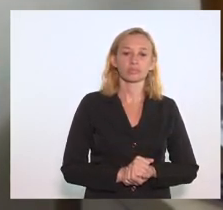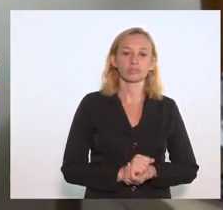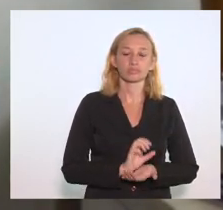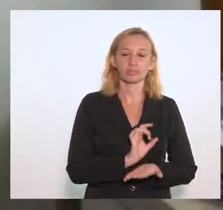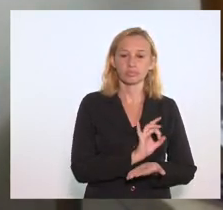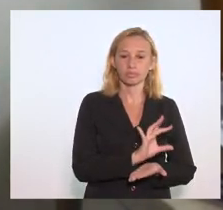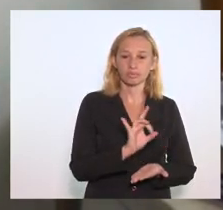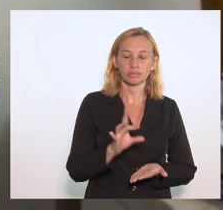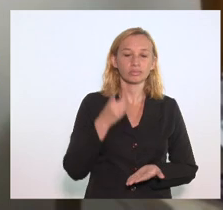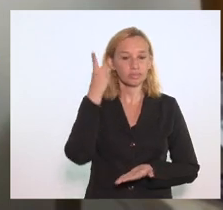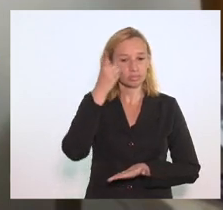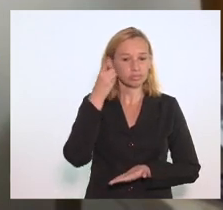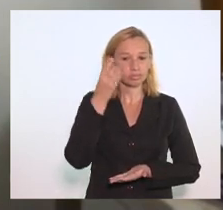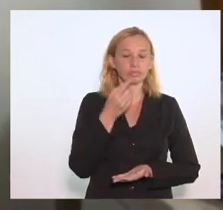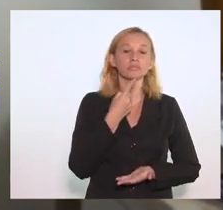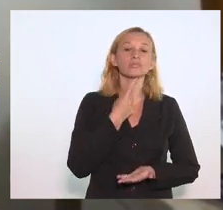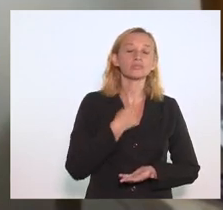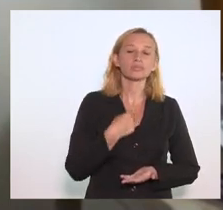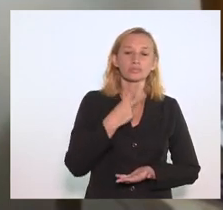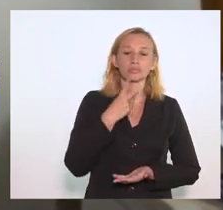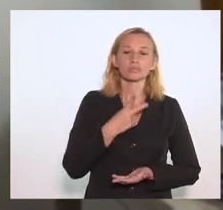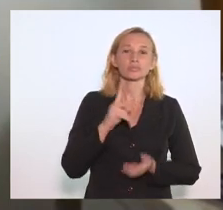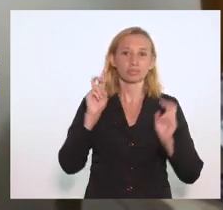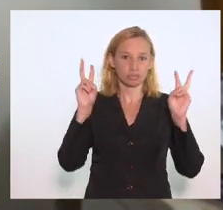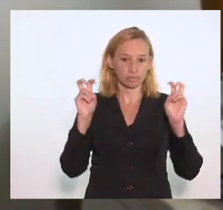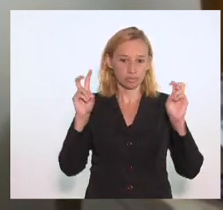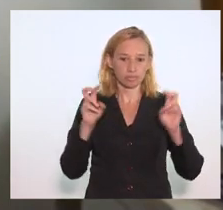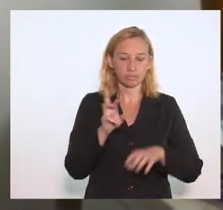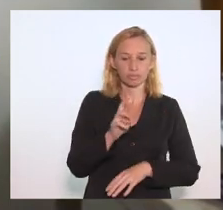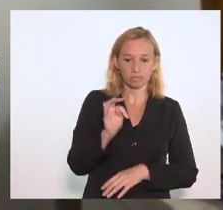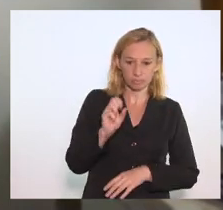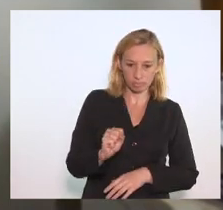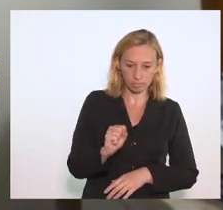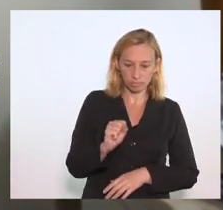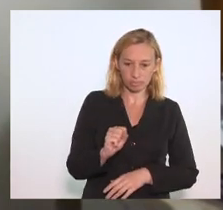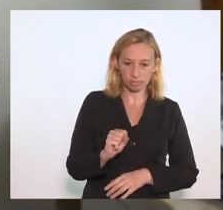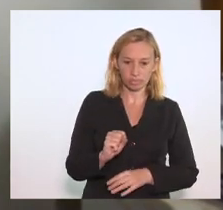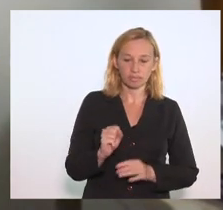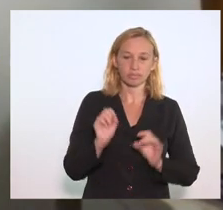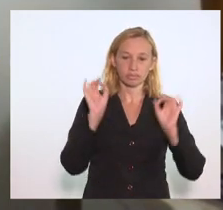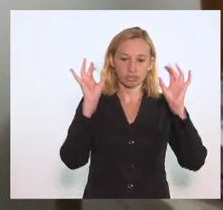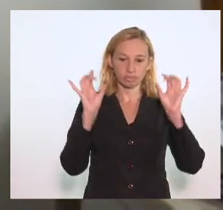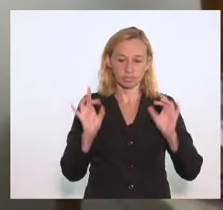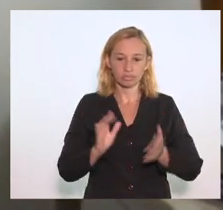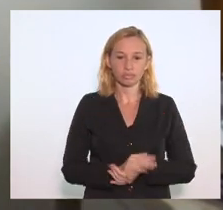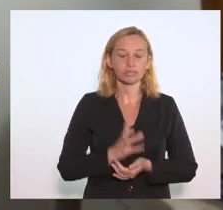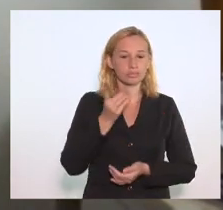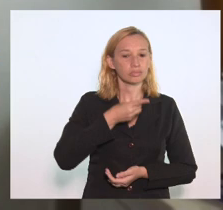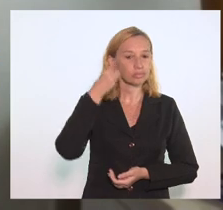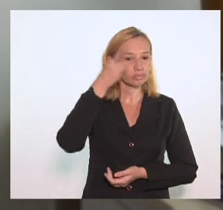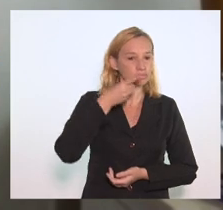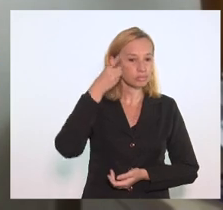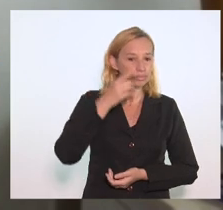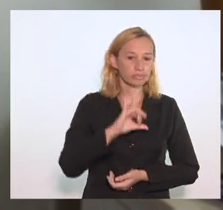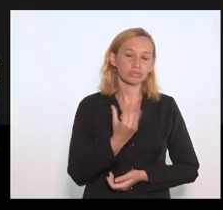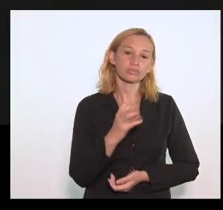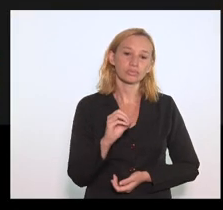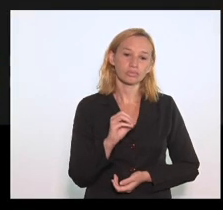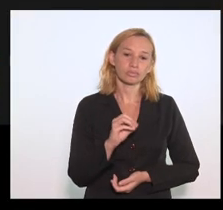desejem se pronunciar sobre a questão dos royalties e participações especiais. Deputado Chico Machado.